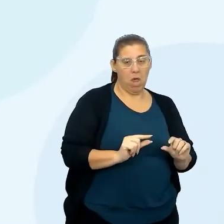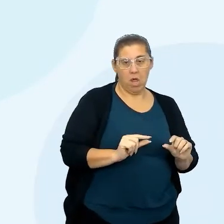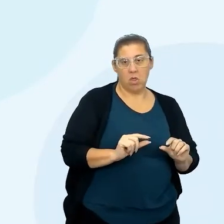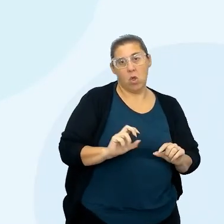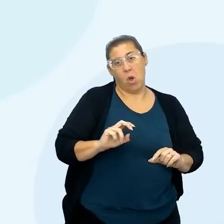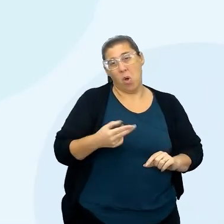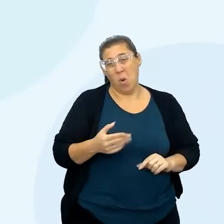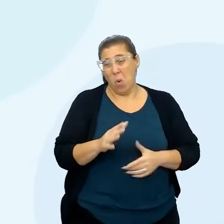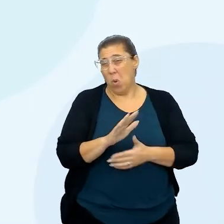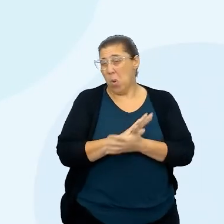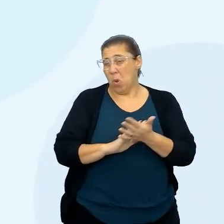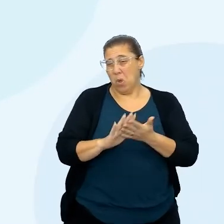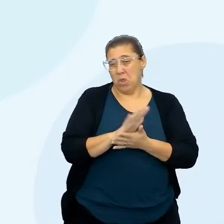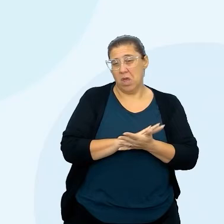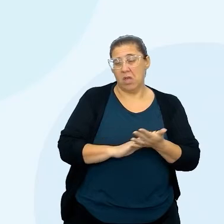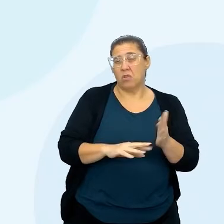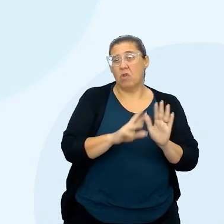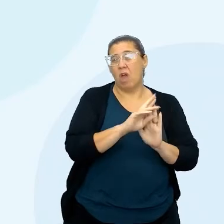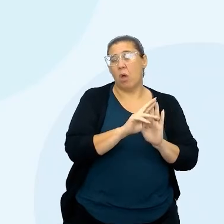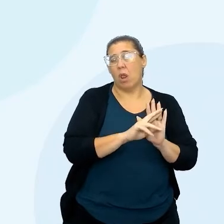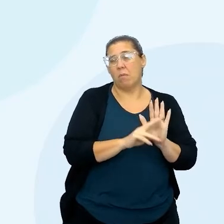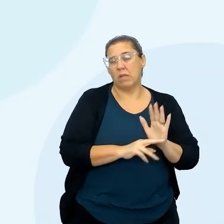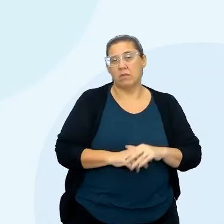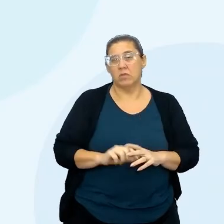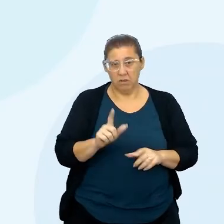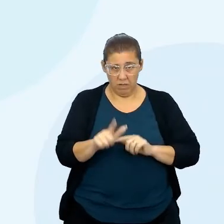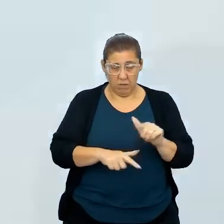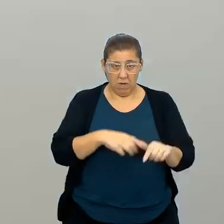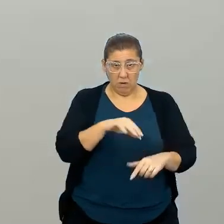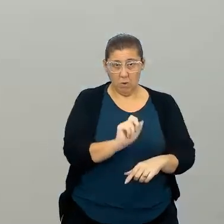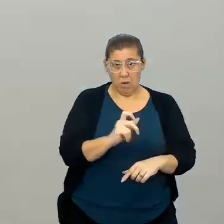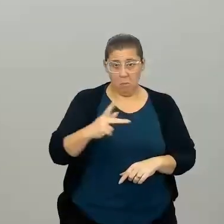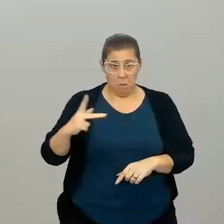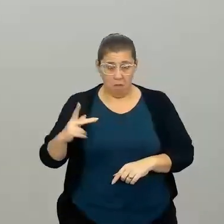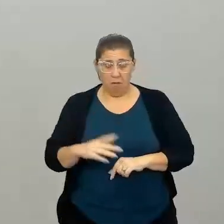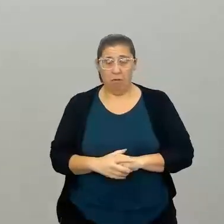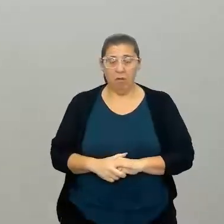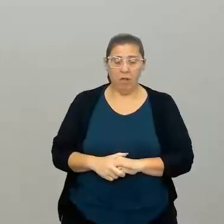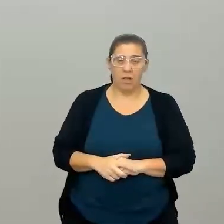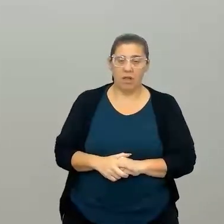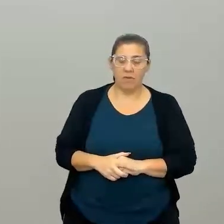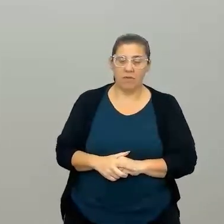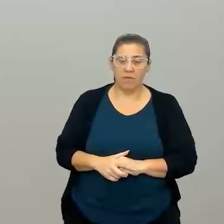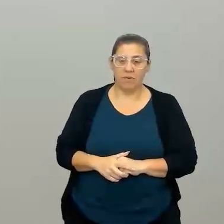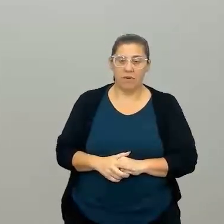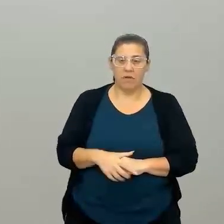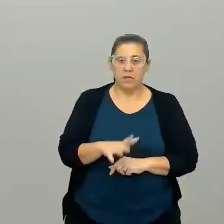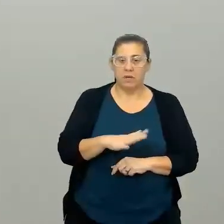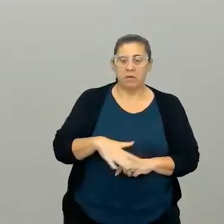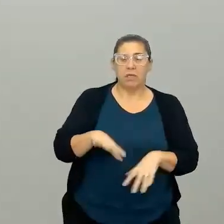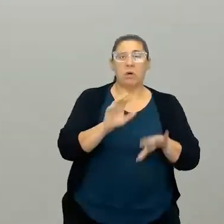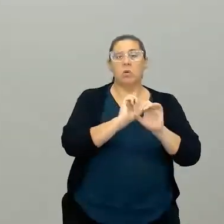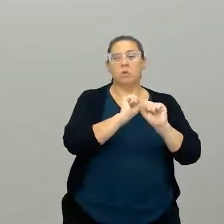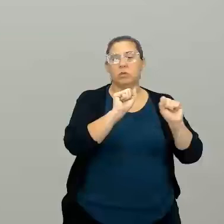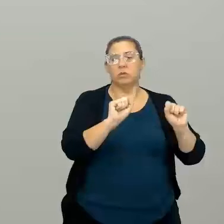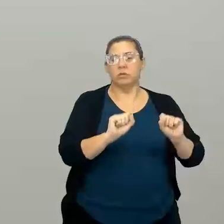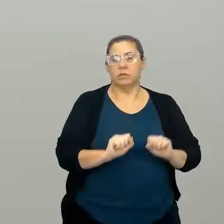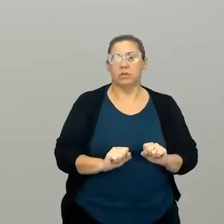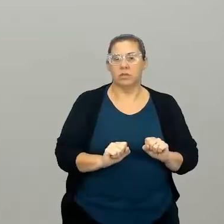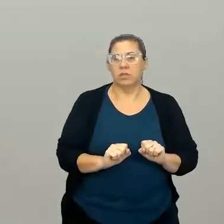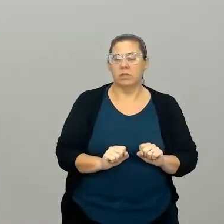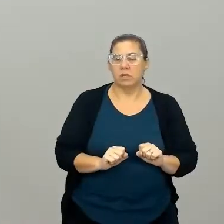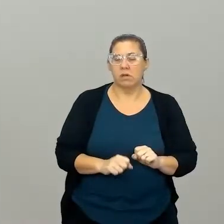por aplicativo muitas vezes. E nesse cenário global, o sistema,